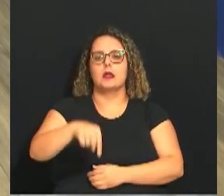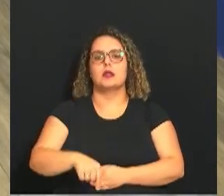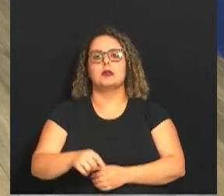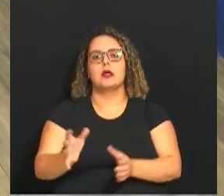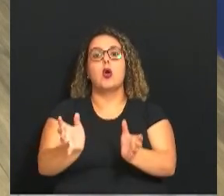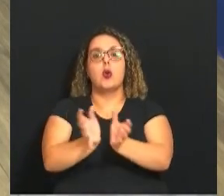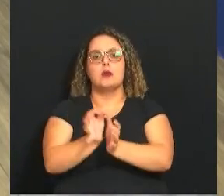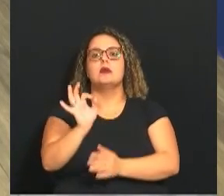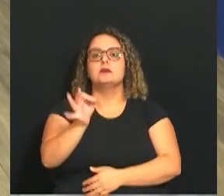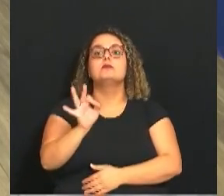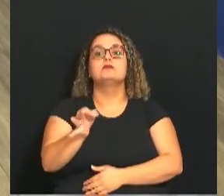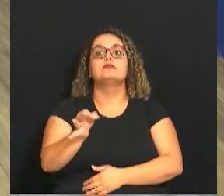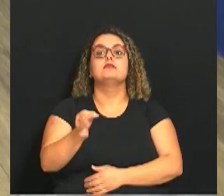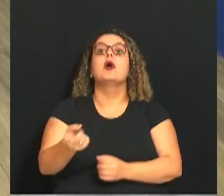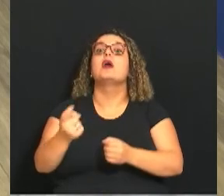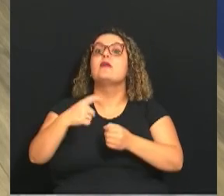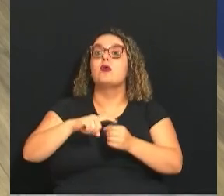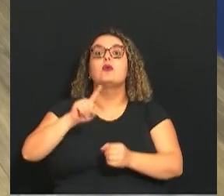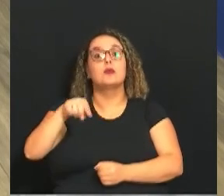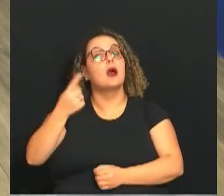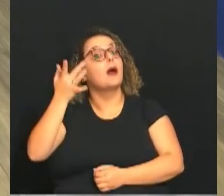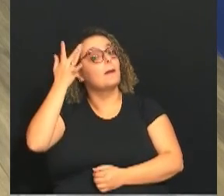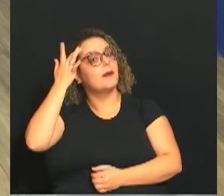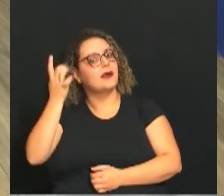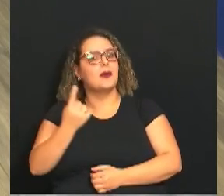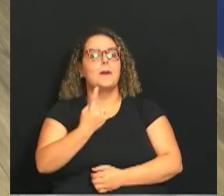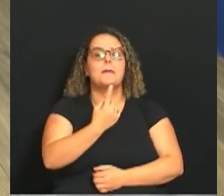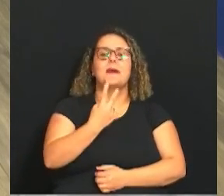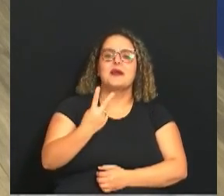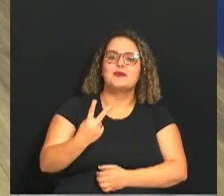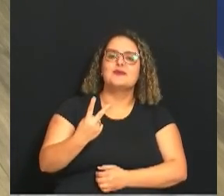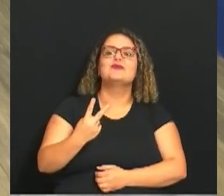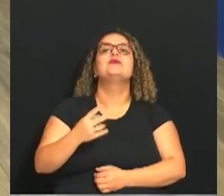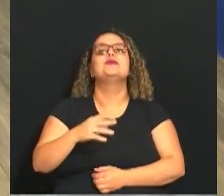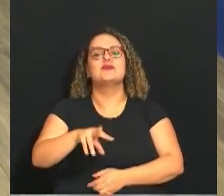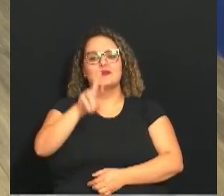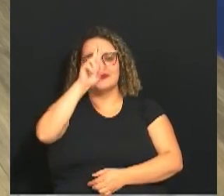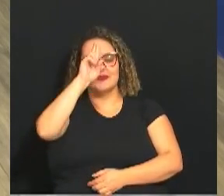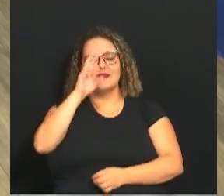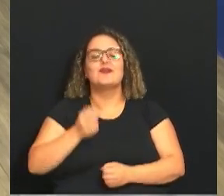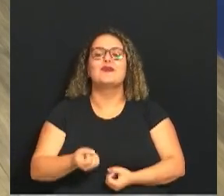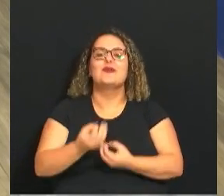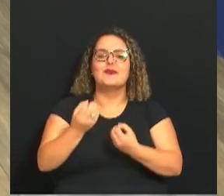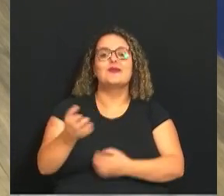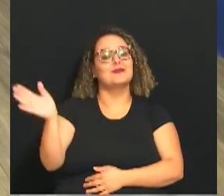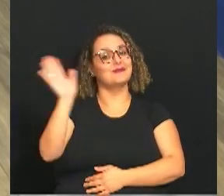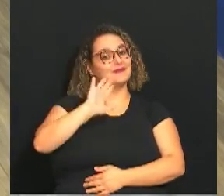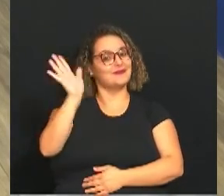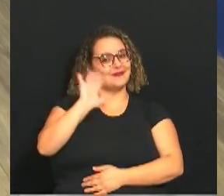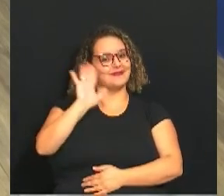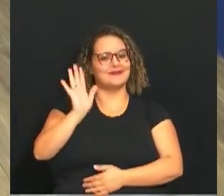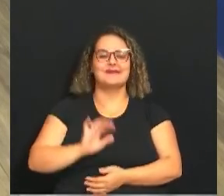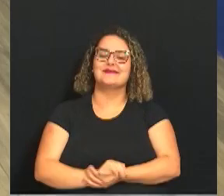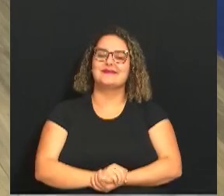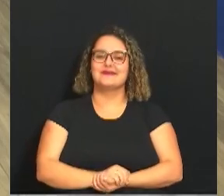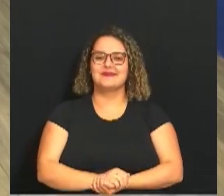tá certo? E a gente volta amanhã ao meio-dia com muitas informações. Até lá. Tchau, tchau.